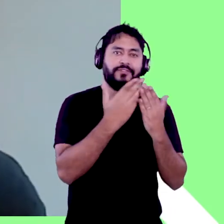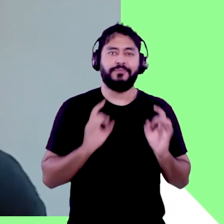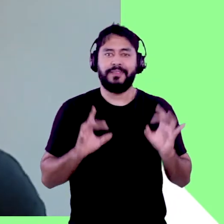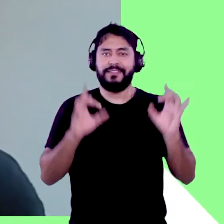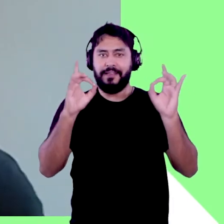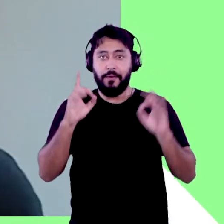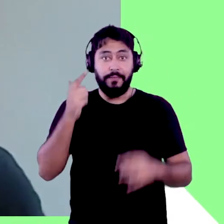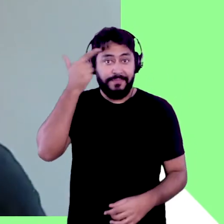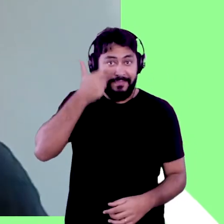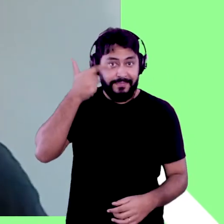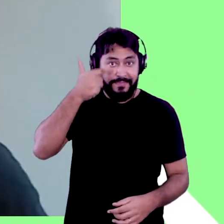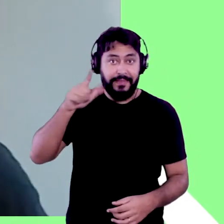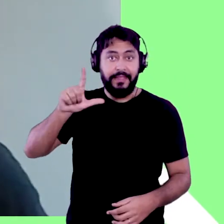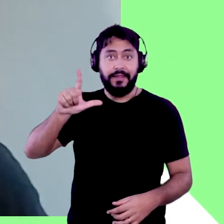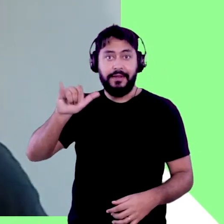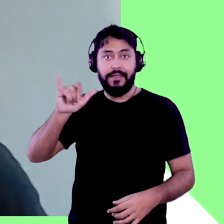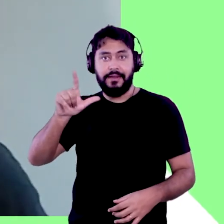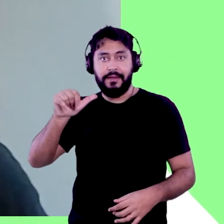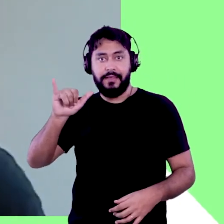que é do Recife.